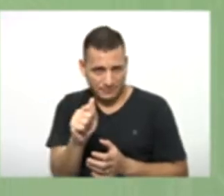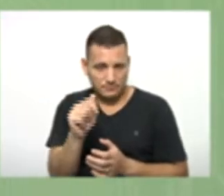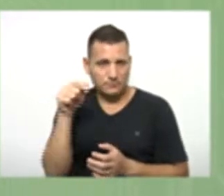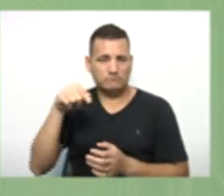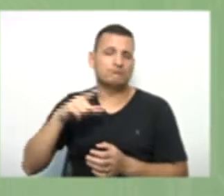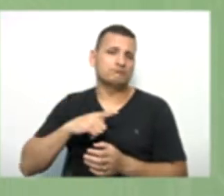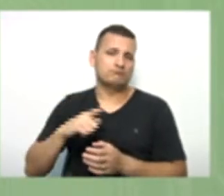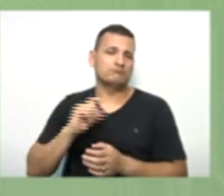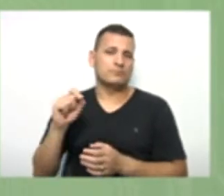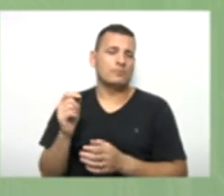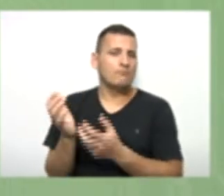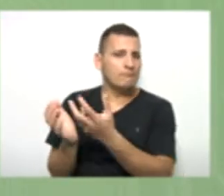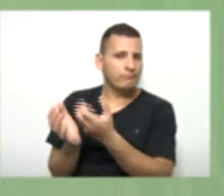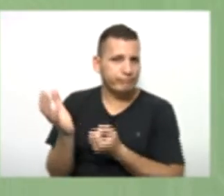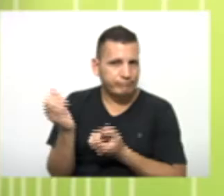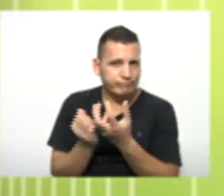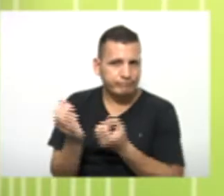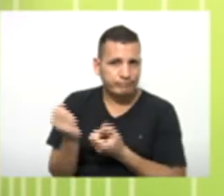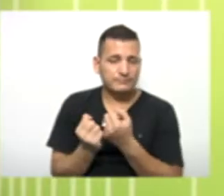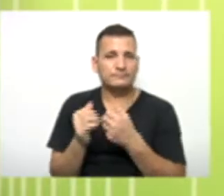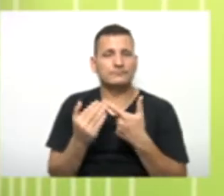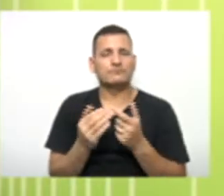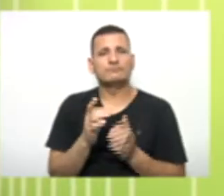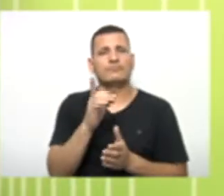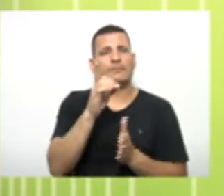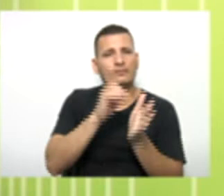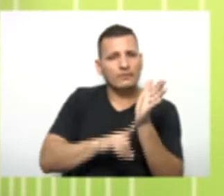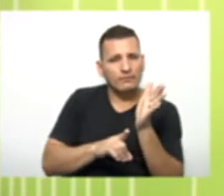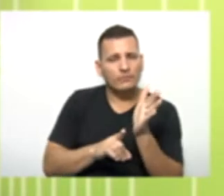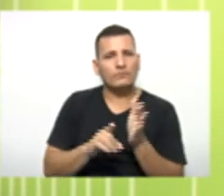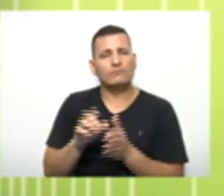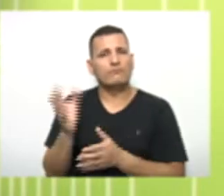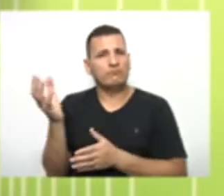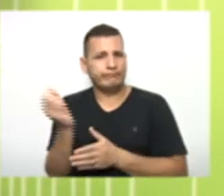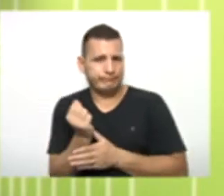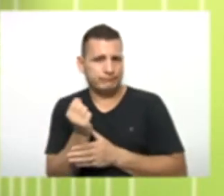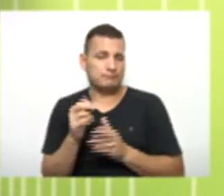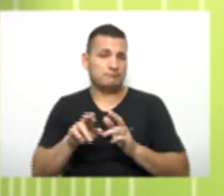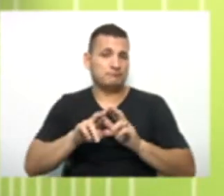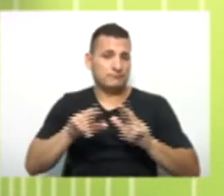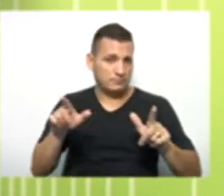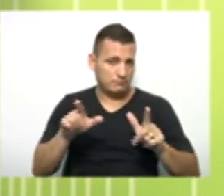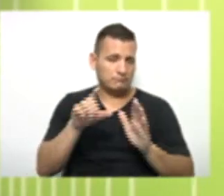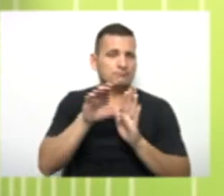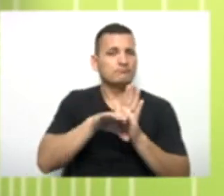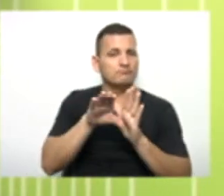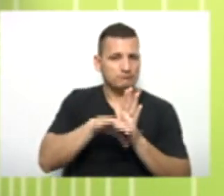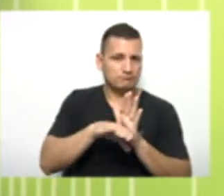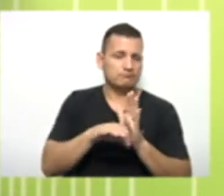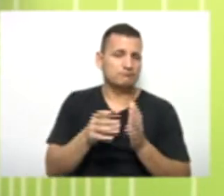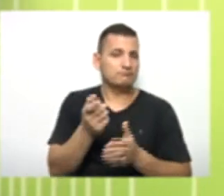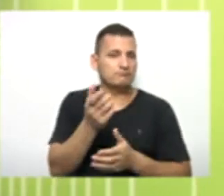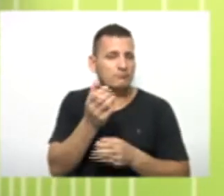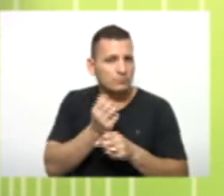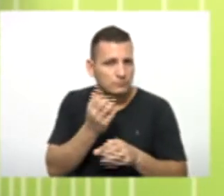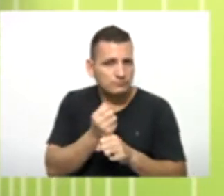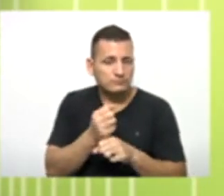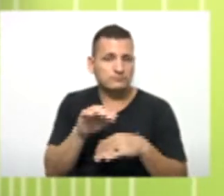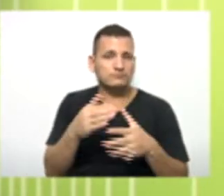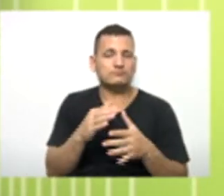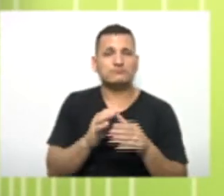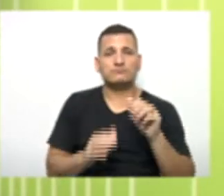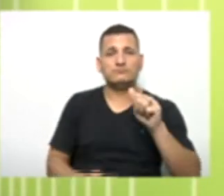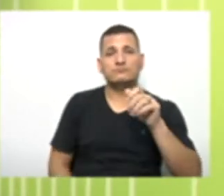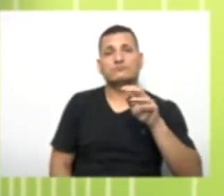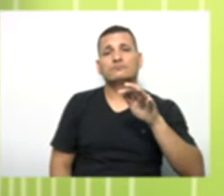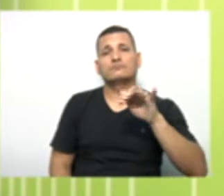senso comum, o conceito de débito e crédito é diferente do conceito de contabilidade. Então, as contas do